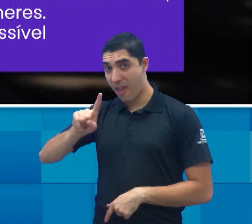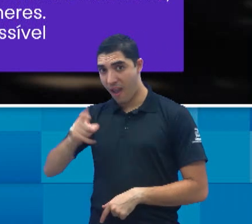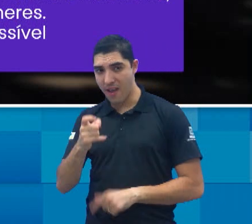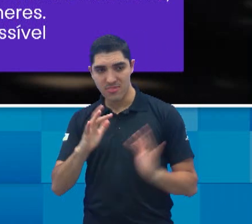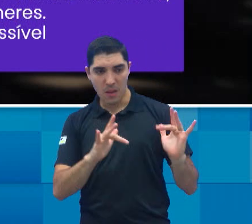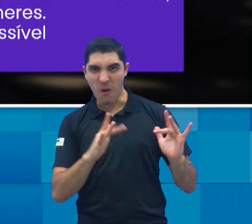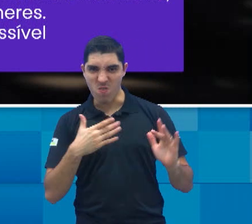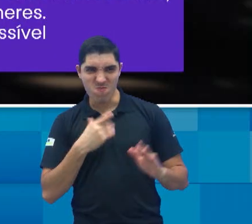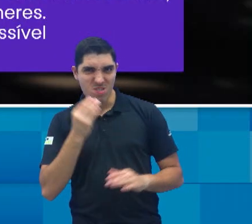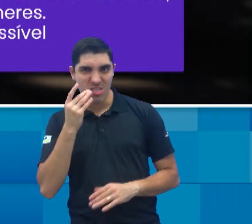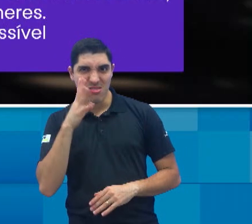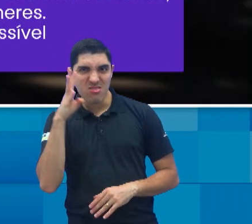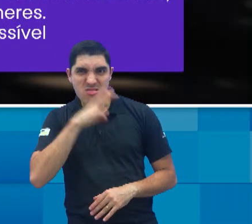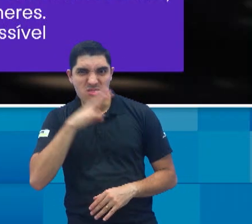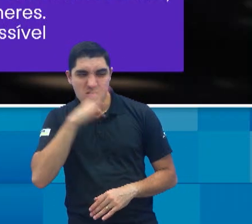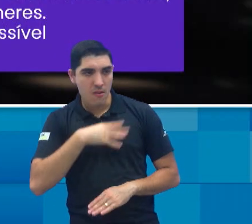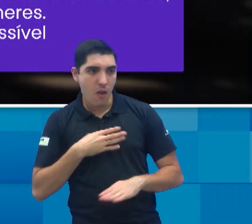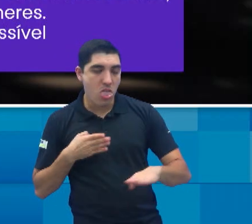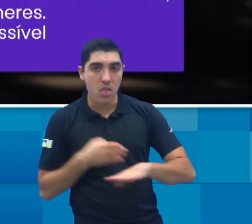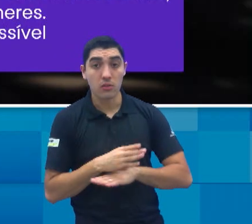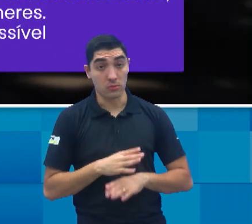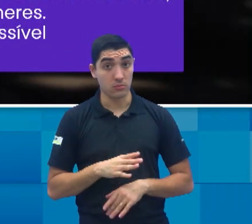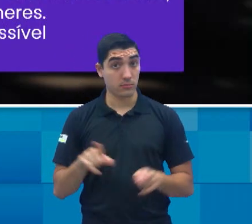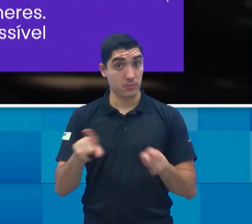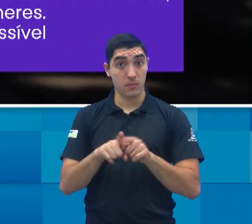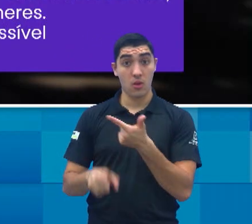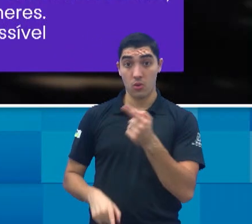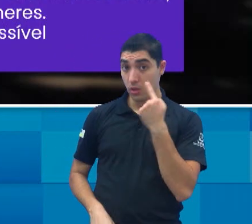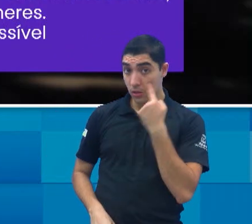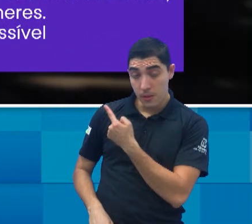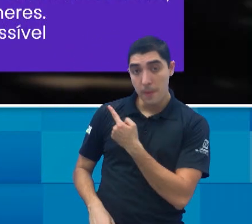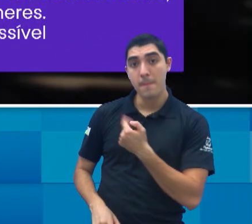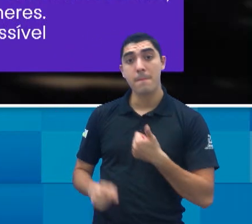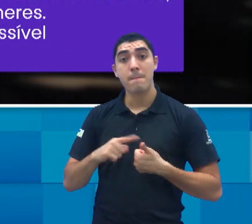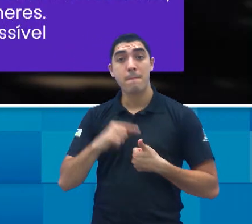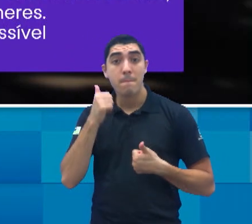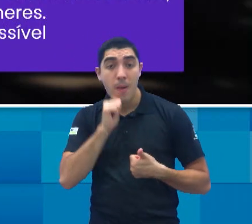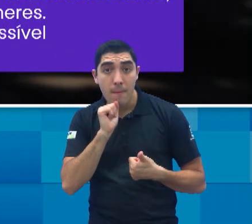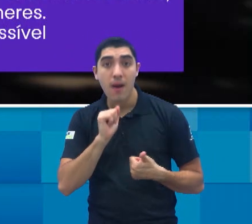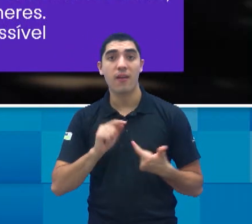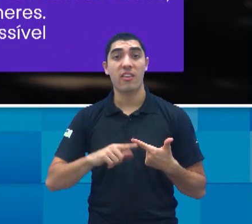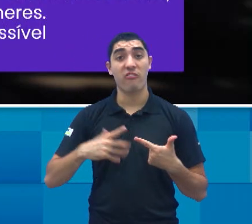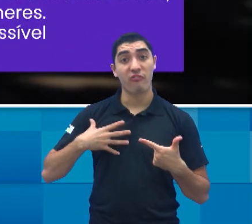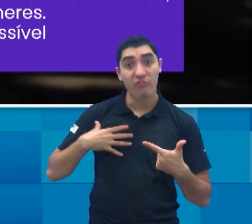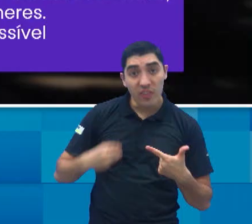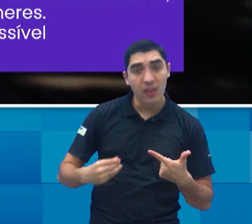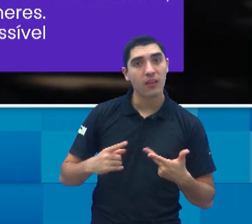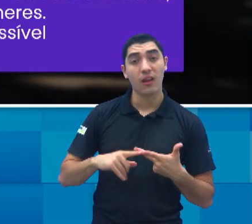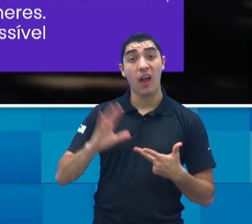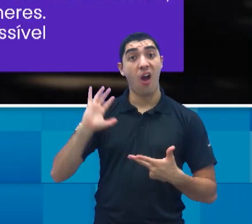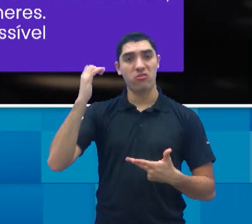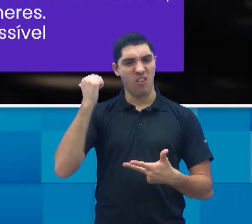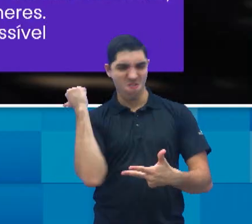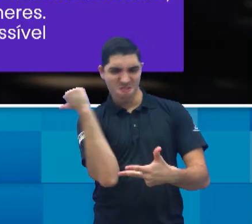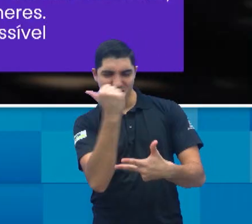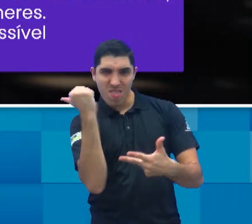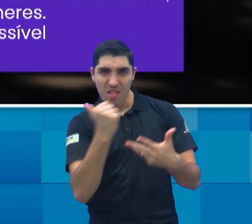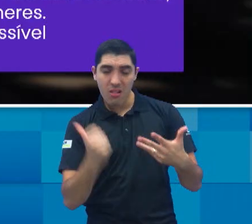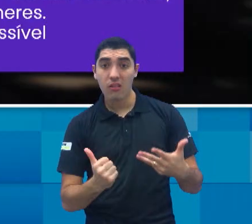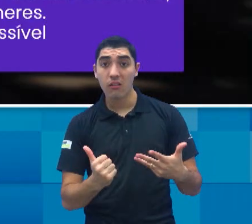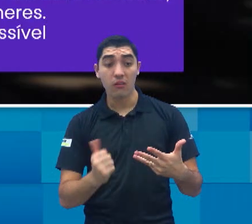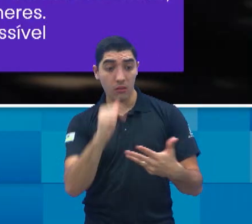os números, são as mães, as filhas e as irmãs assassinadas, violentadas simplesmente por